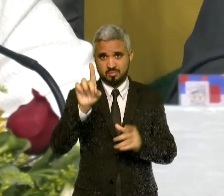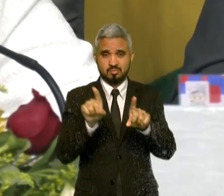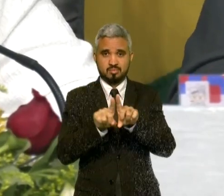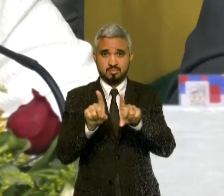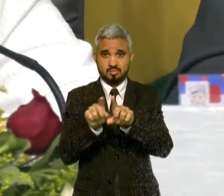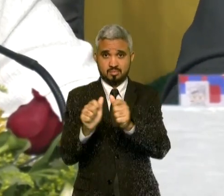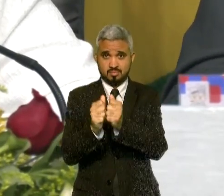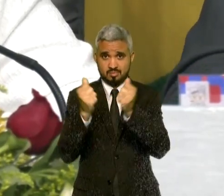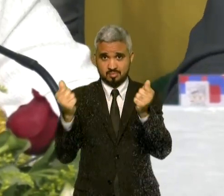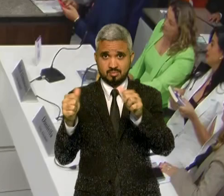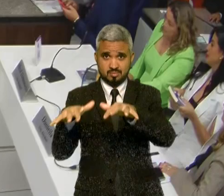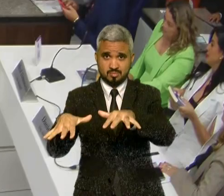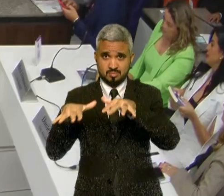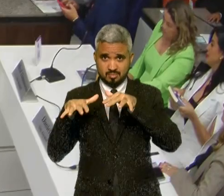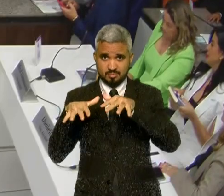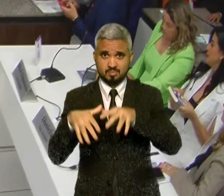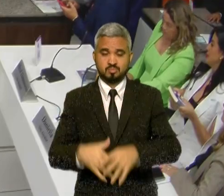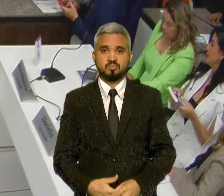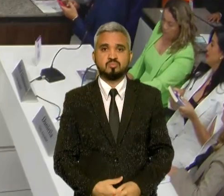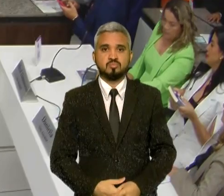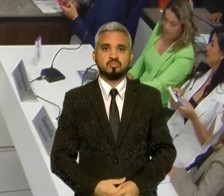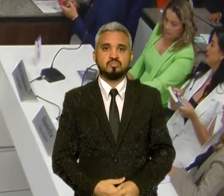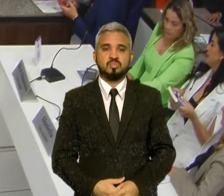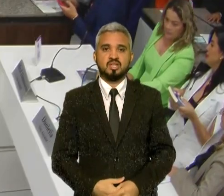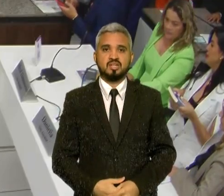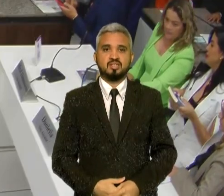da sessão anterior.